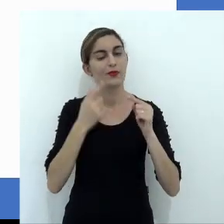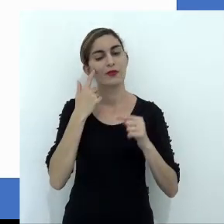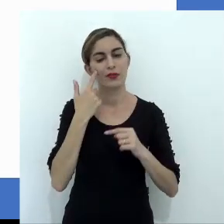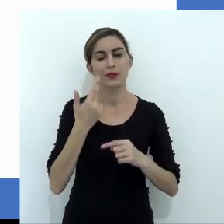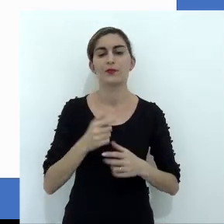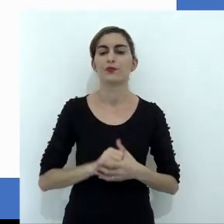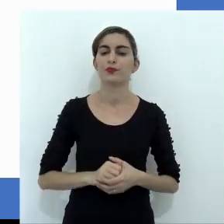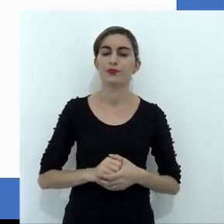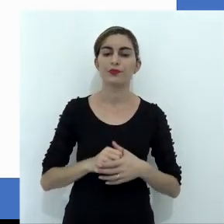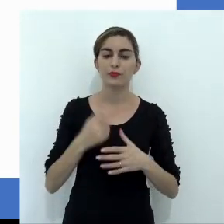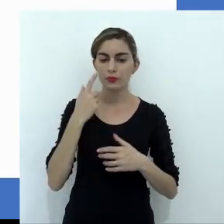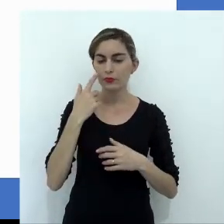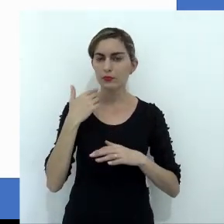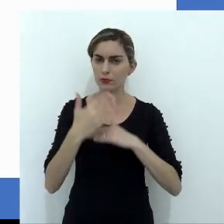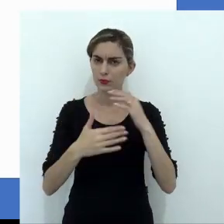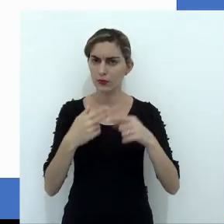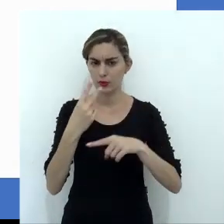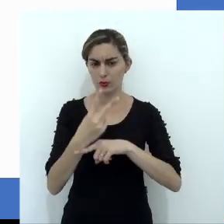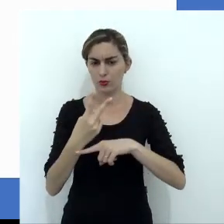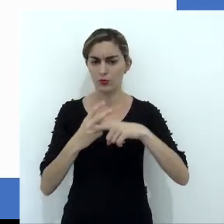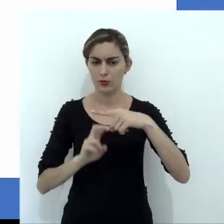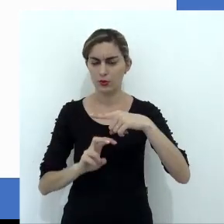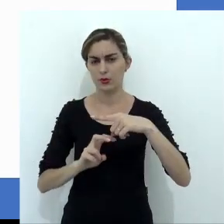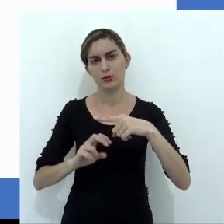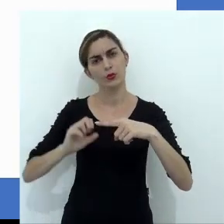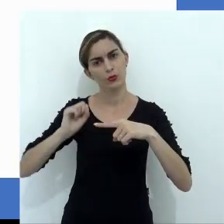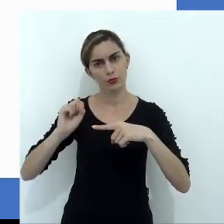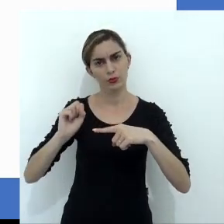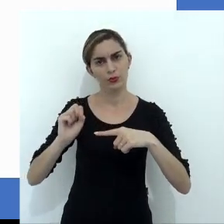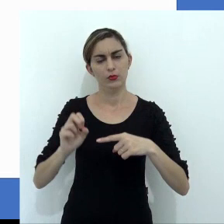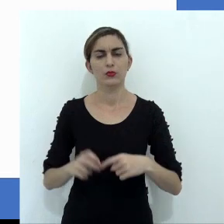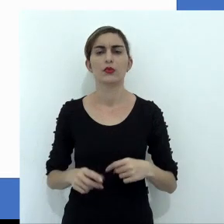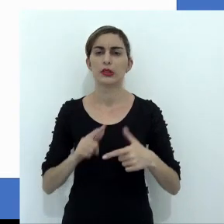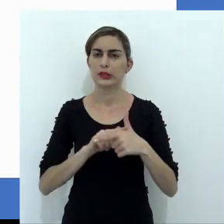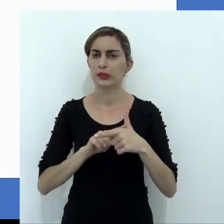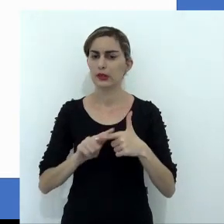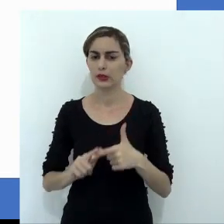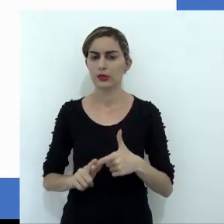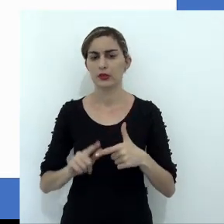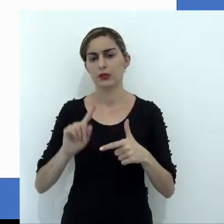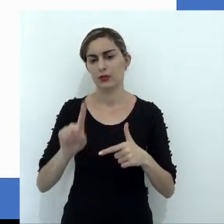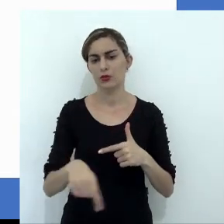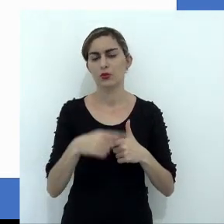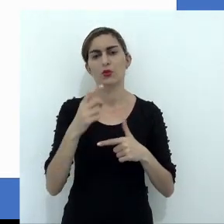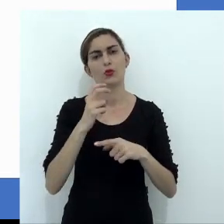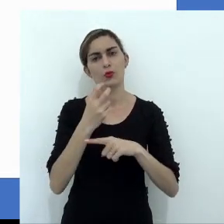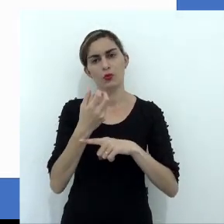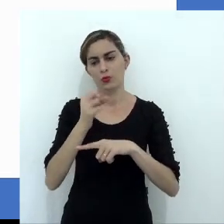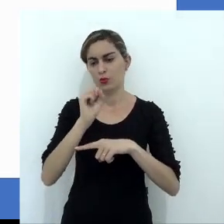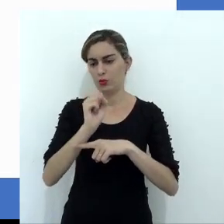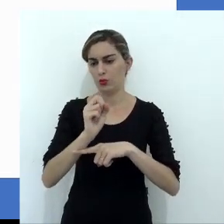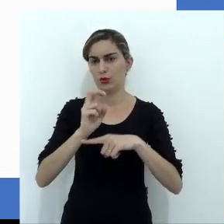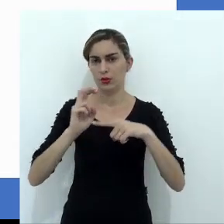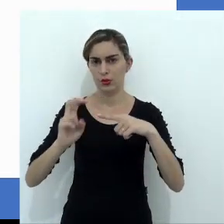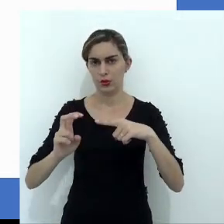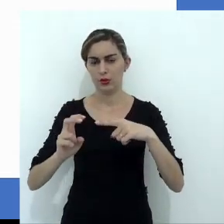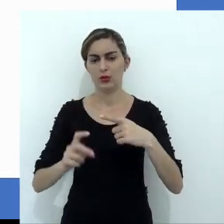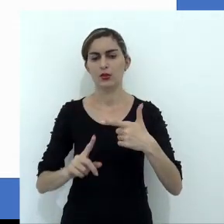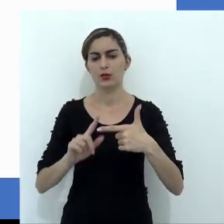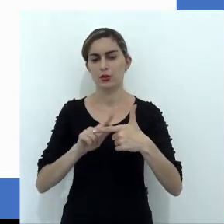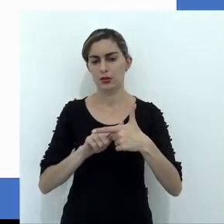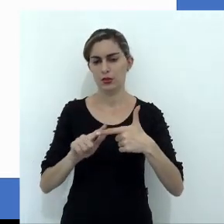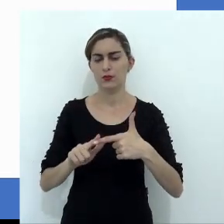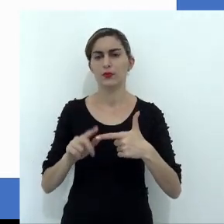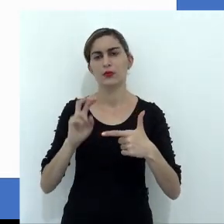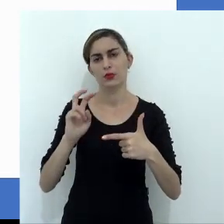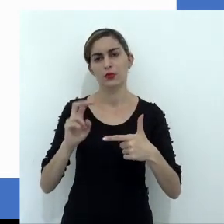lá. Processo, vamos relembrar? Pego o número inteiro, o número natural, divido pelo denominador. Vamos lá então. 85 dividido